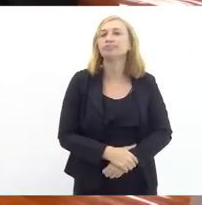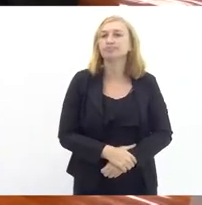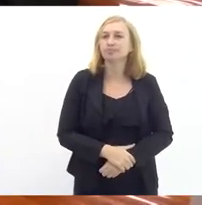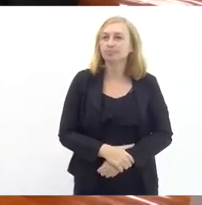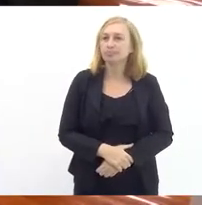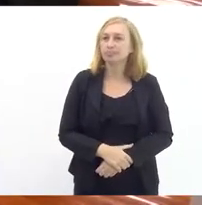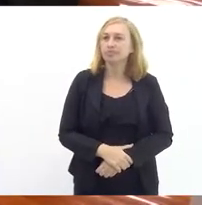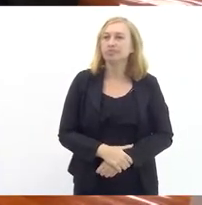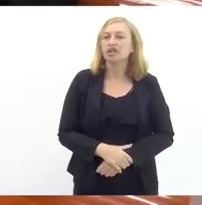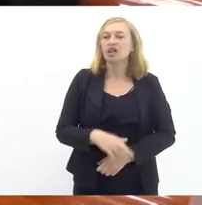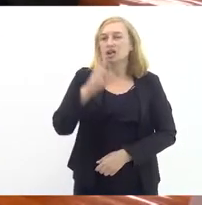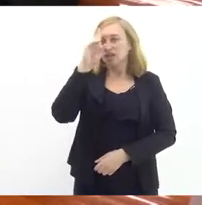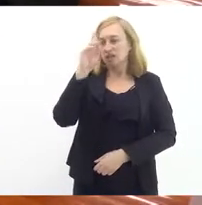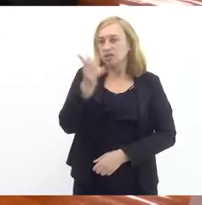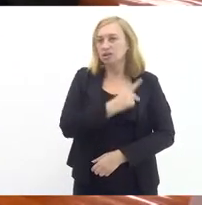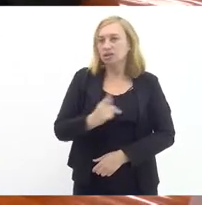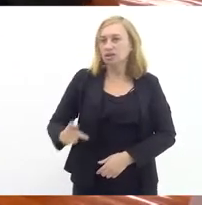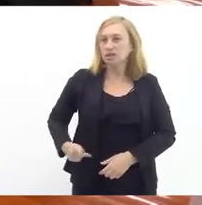Senhor presidente.